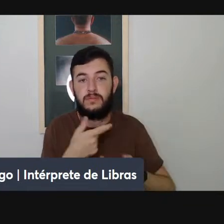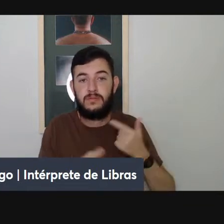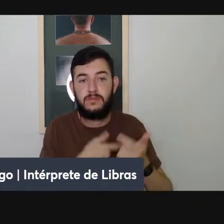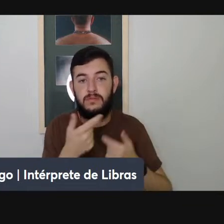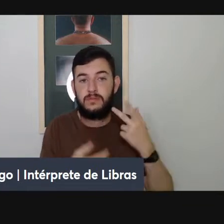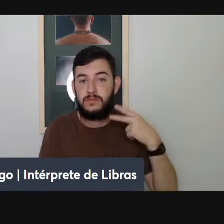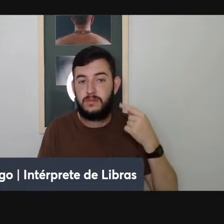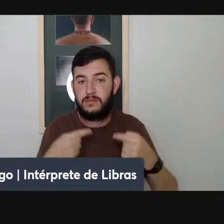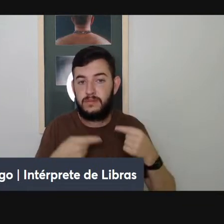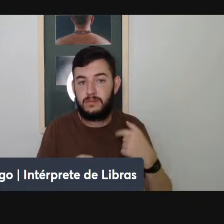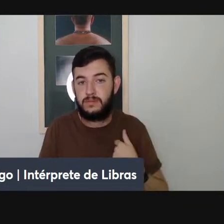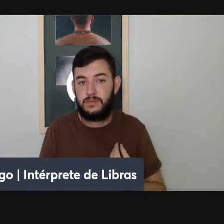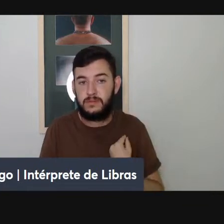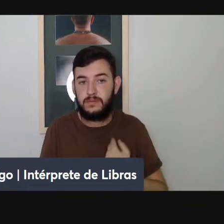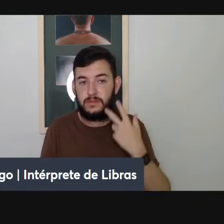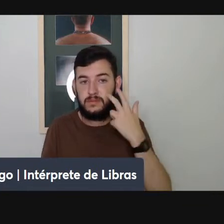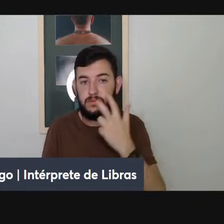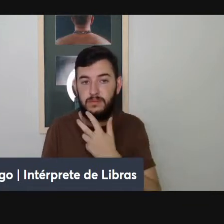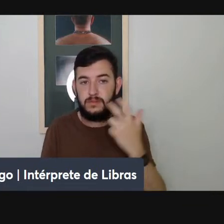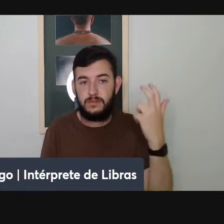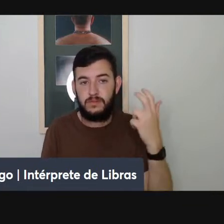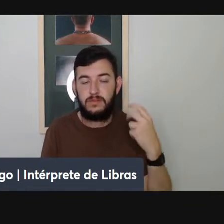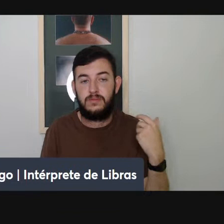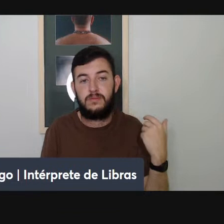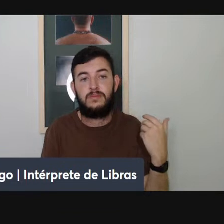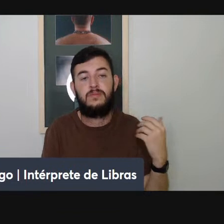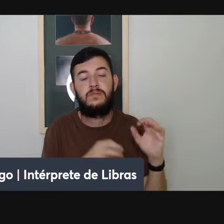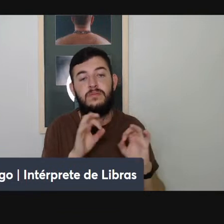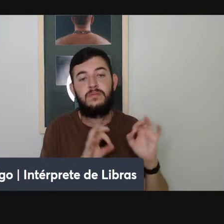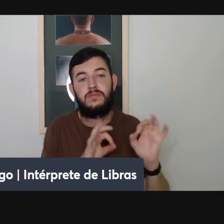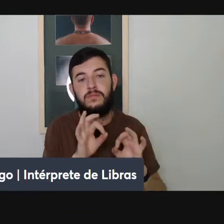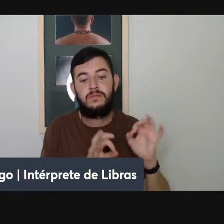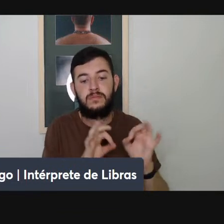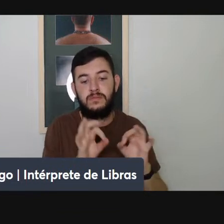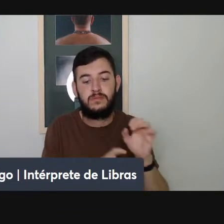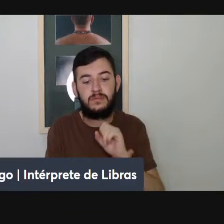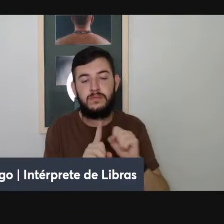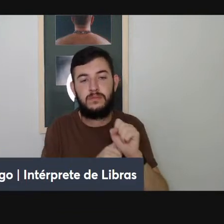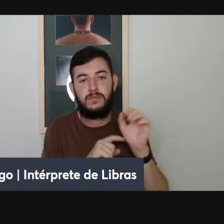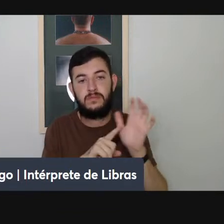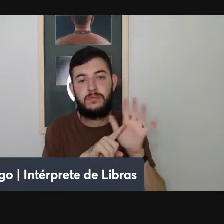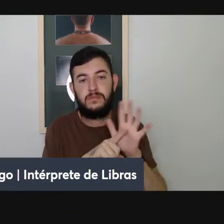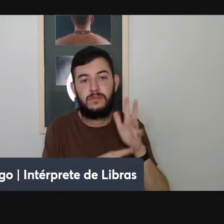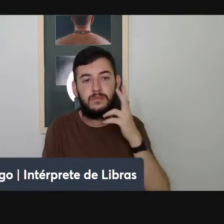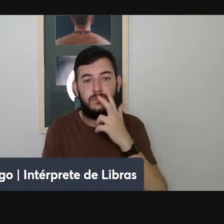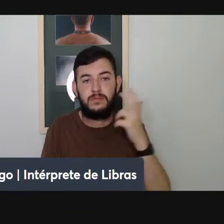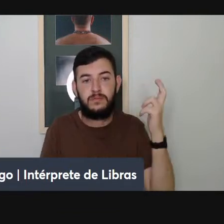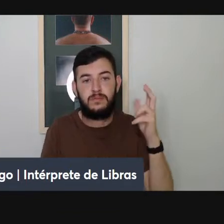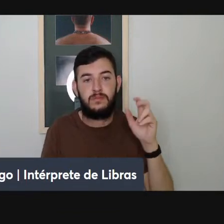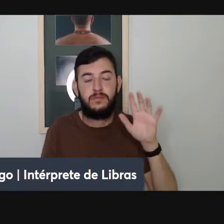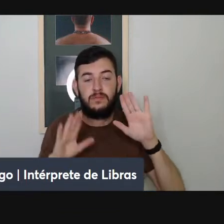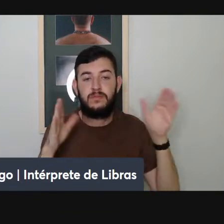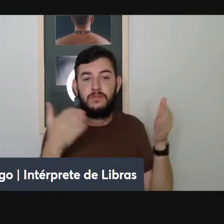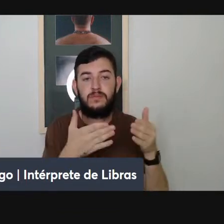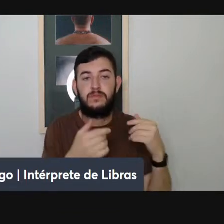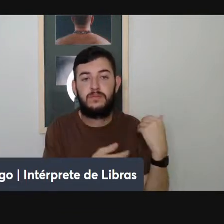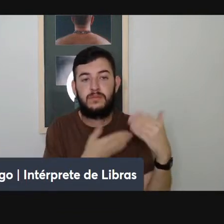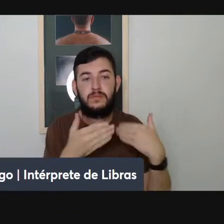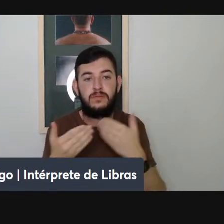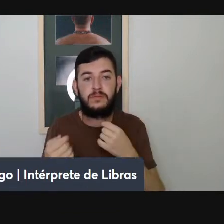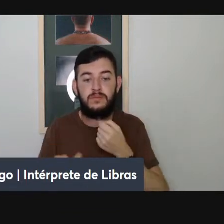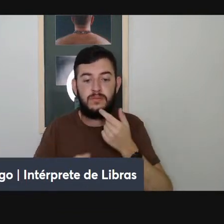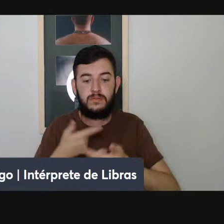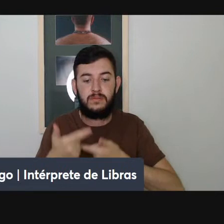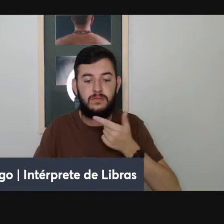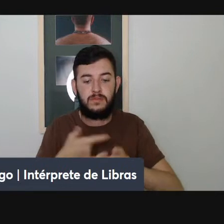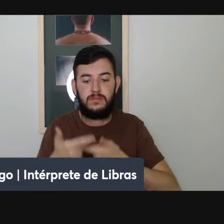da vida intelectual, desenvolvendo gradualmente uma sociologia de intelectuais que se concentrava no processo trabalhista